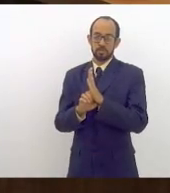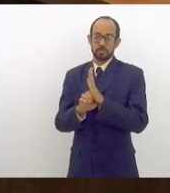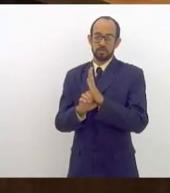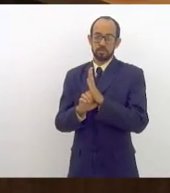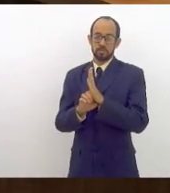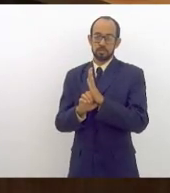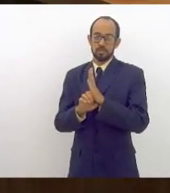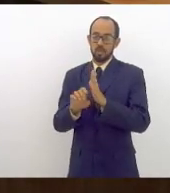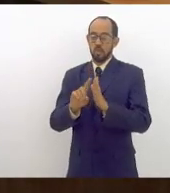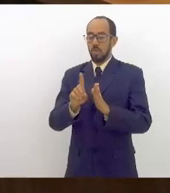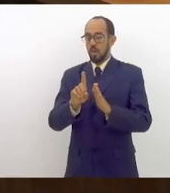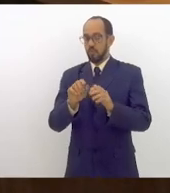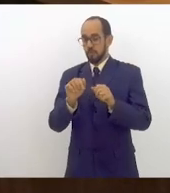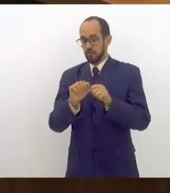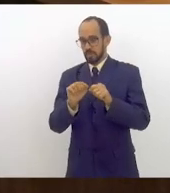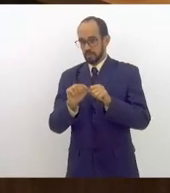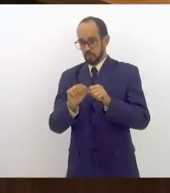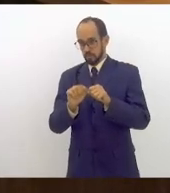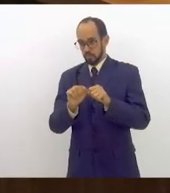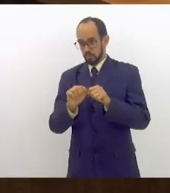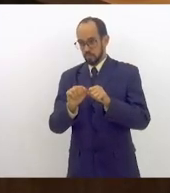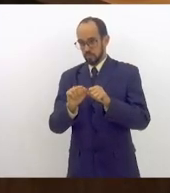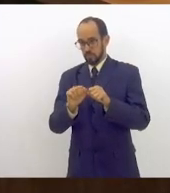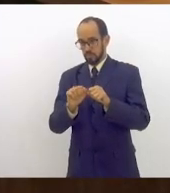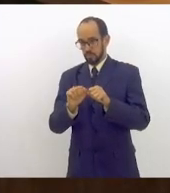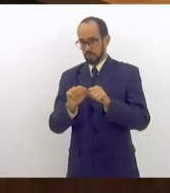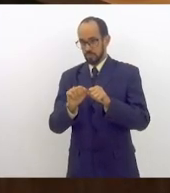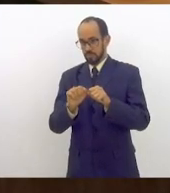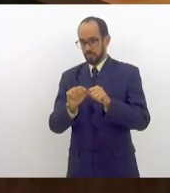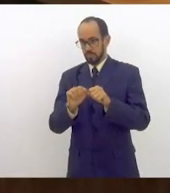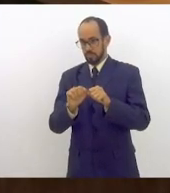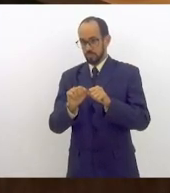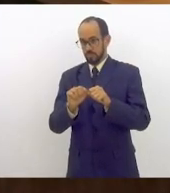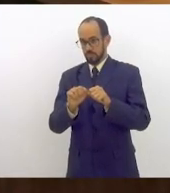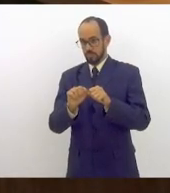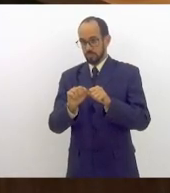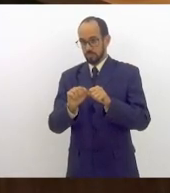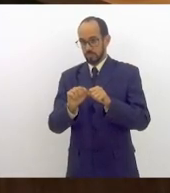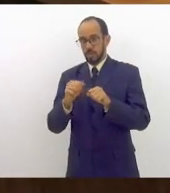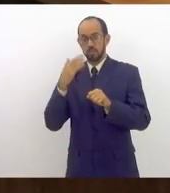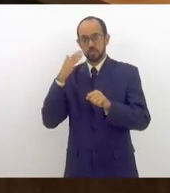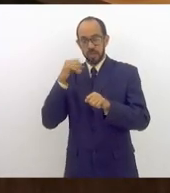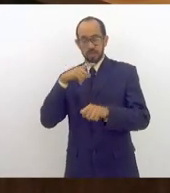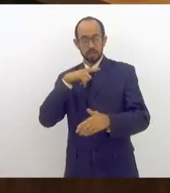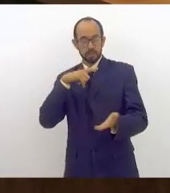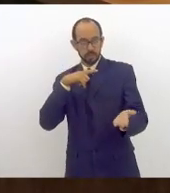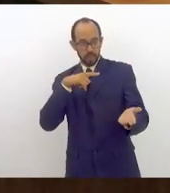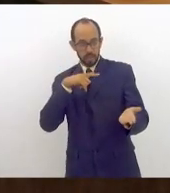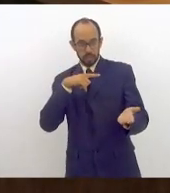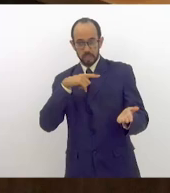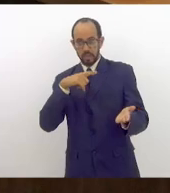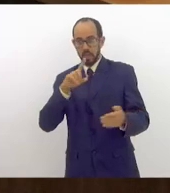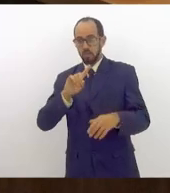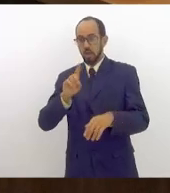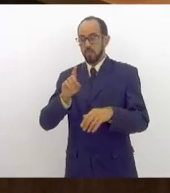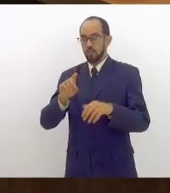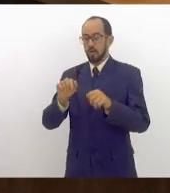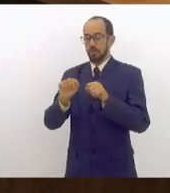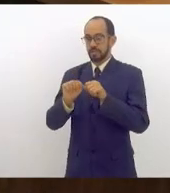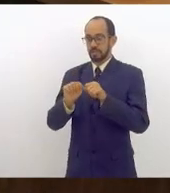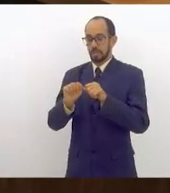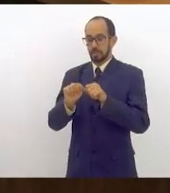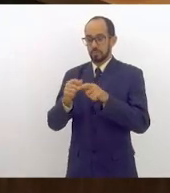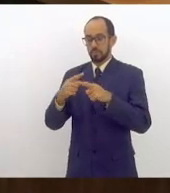Não vou fazê-lo. Eu sei que tem, inclusive tem 10 minhas. Não vou fazê-lo